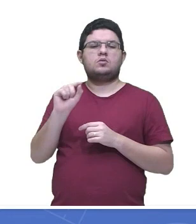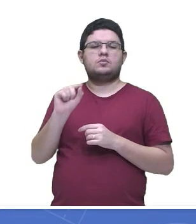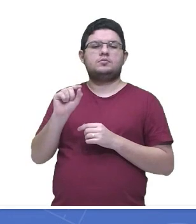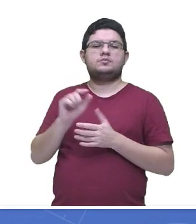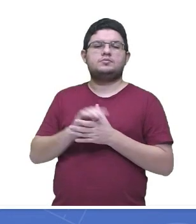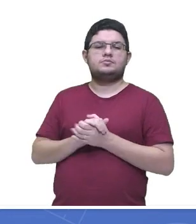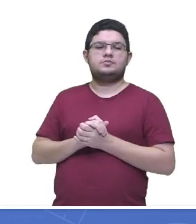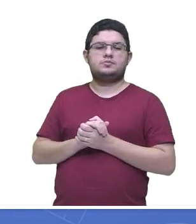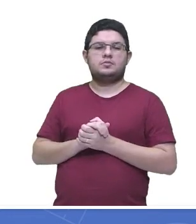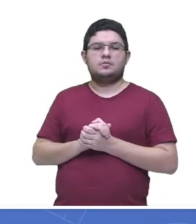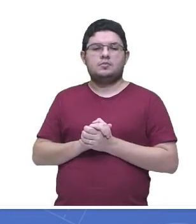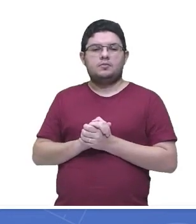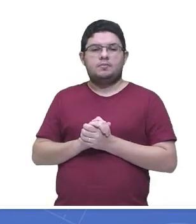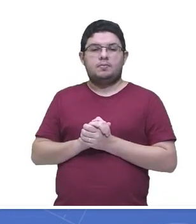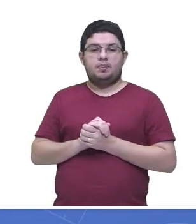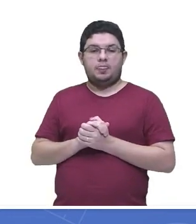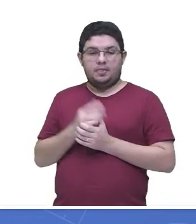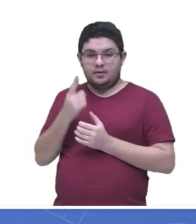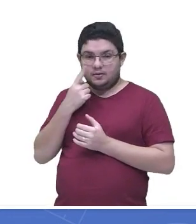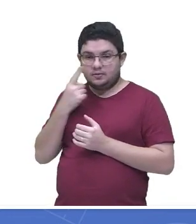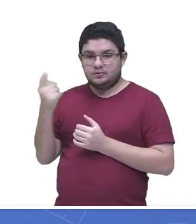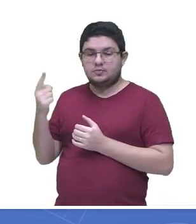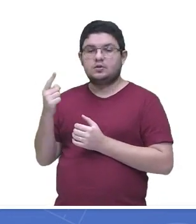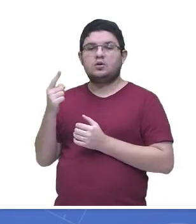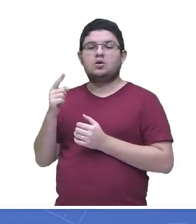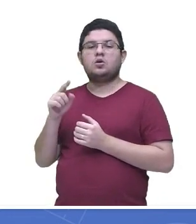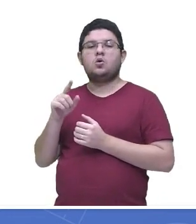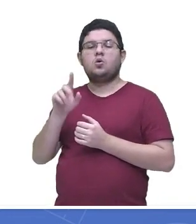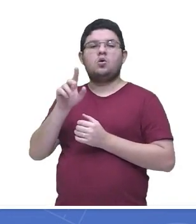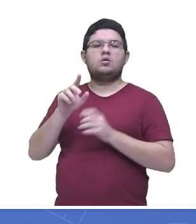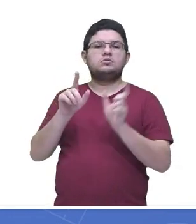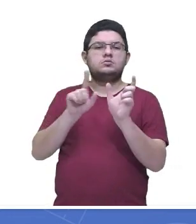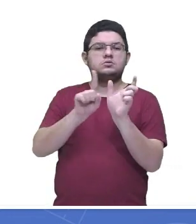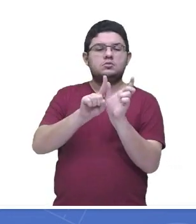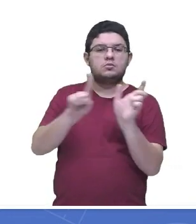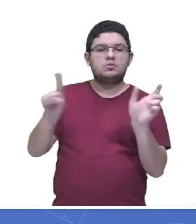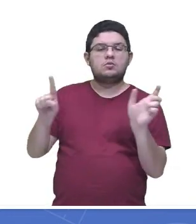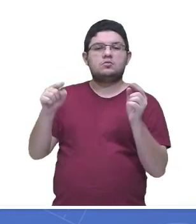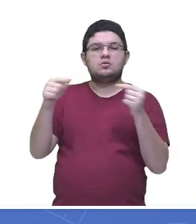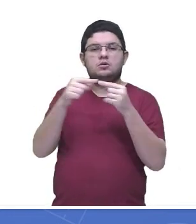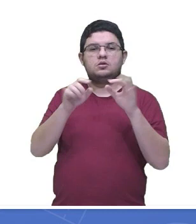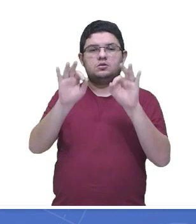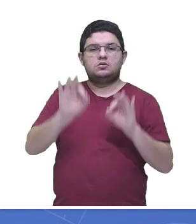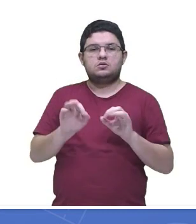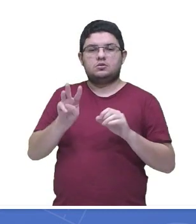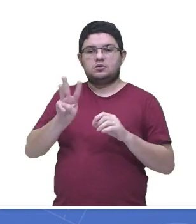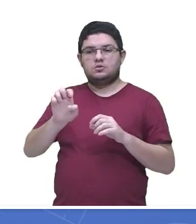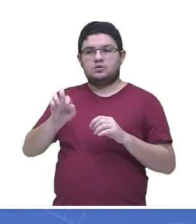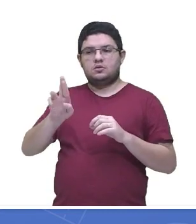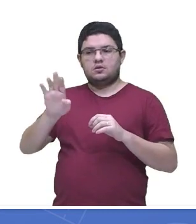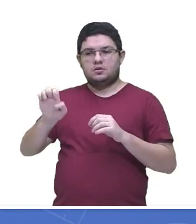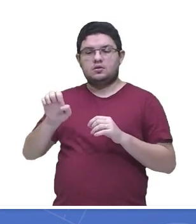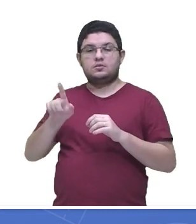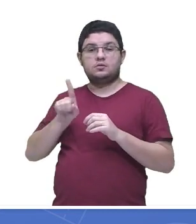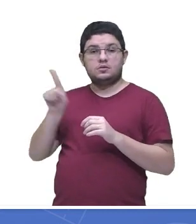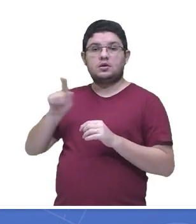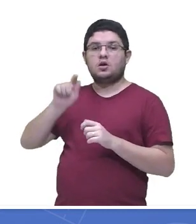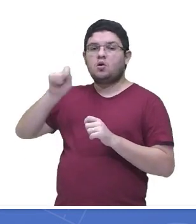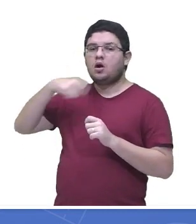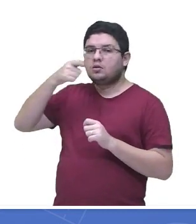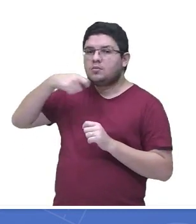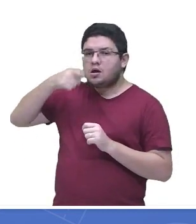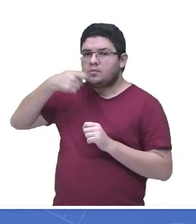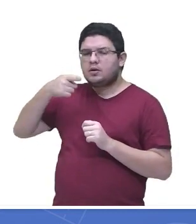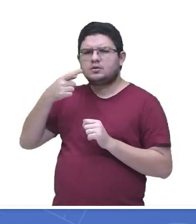verbo aqui em questão, no caso, é comendo. Mas essa oração vai para a forma negativa. E o que acontece quando eu